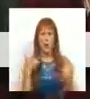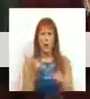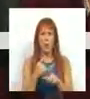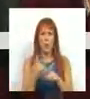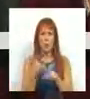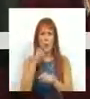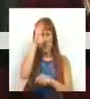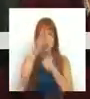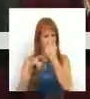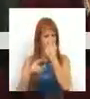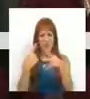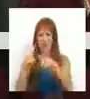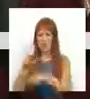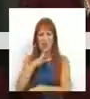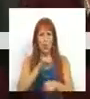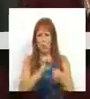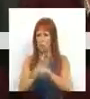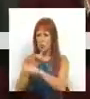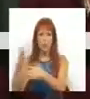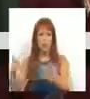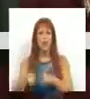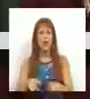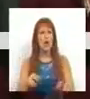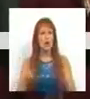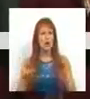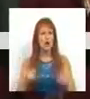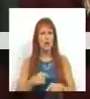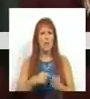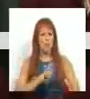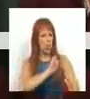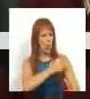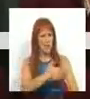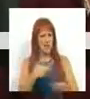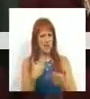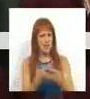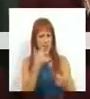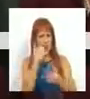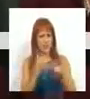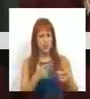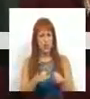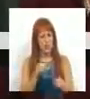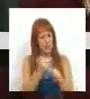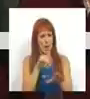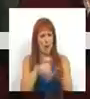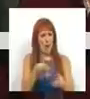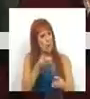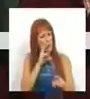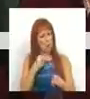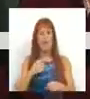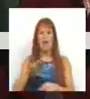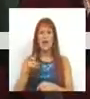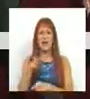com vários governos de diferentes cores e espero que a competência seja reconhecida às pessoas que exercem esses cargos. Daí a